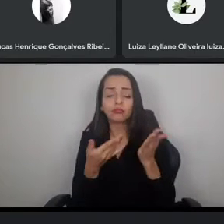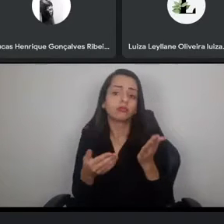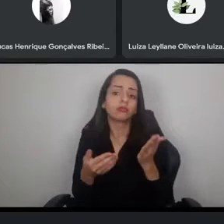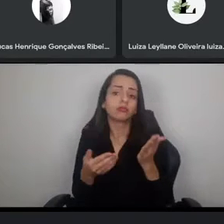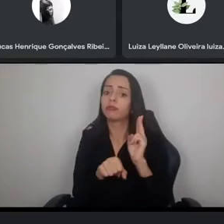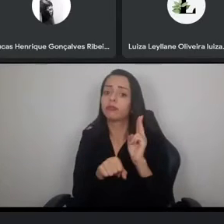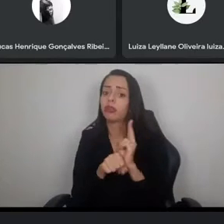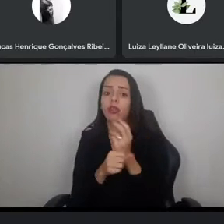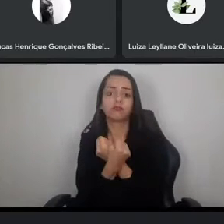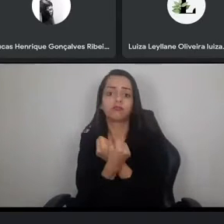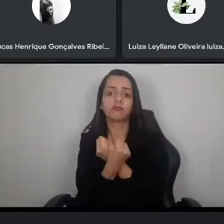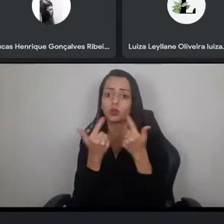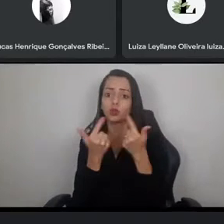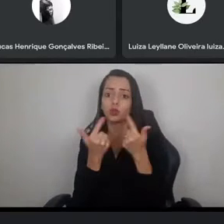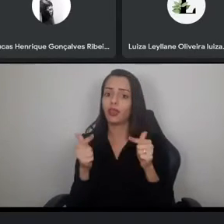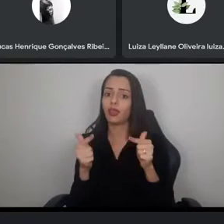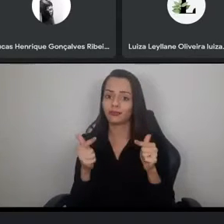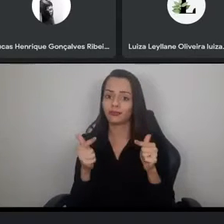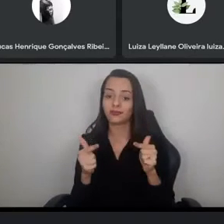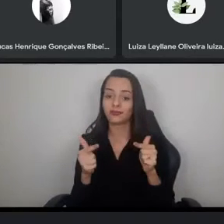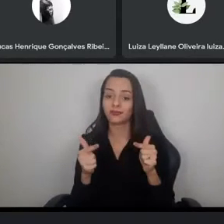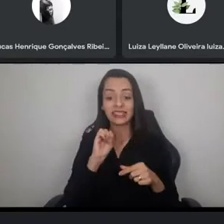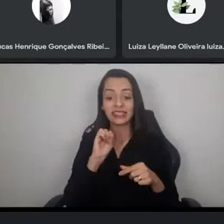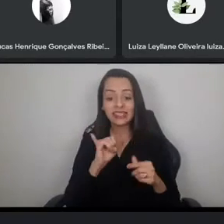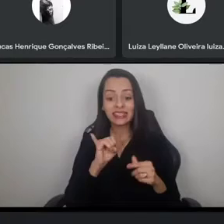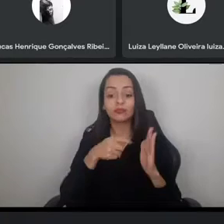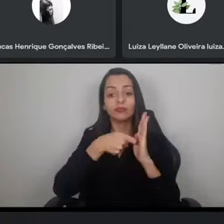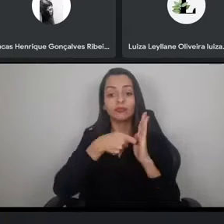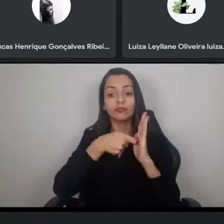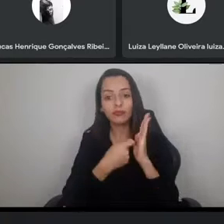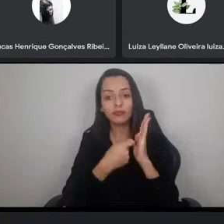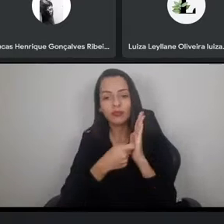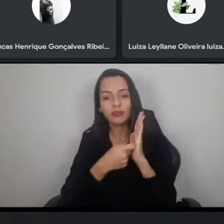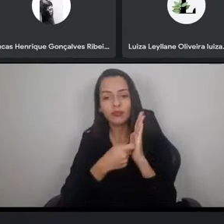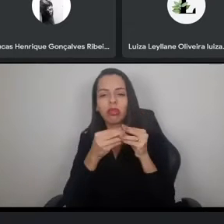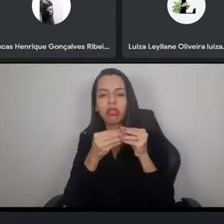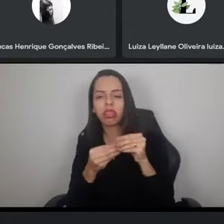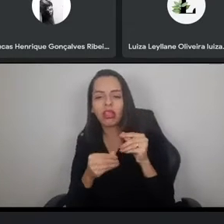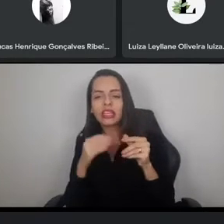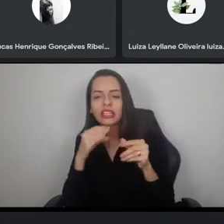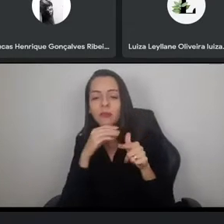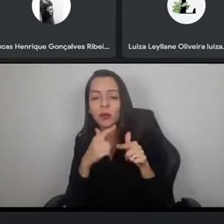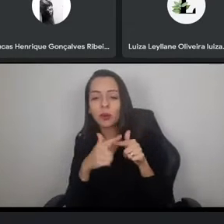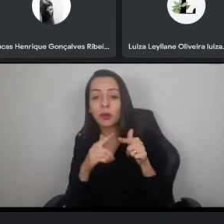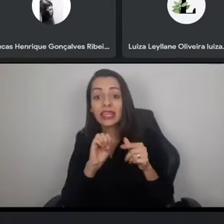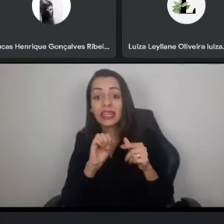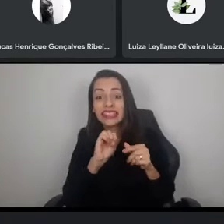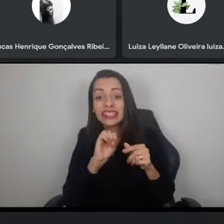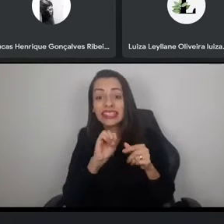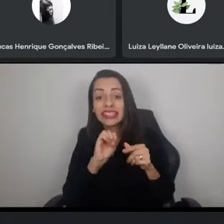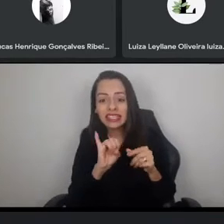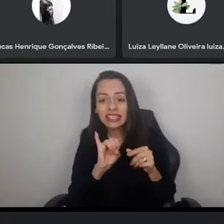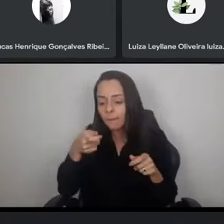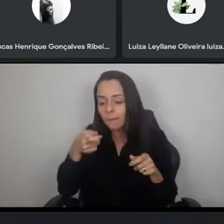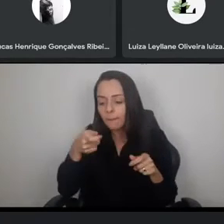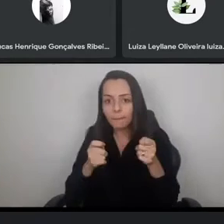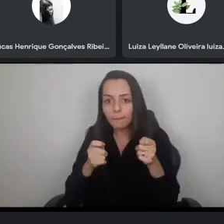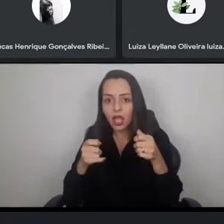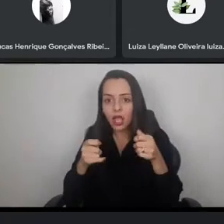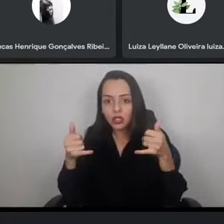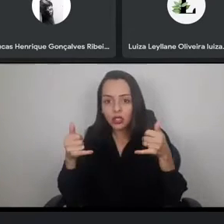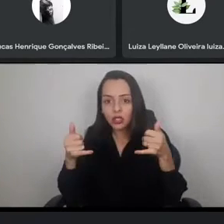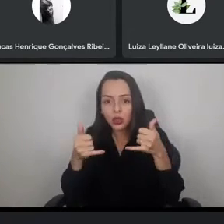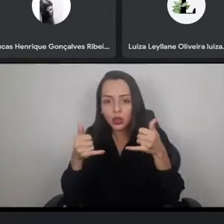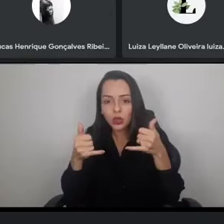dele diminui, a tal ponto que, se uma fase dessa encostar no outro, vai acontecer um curto-circuito e